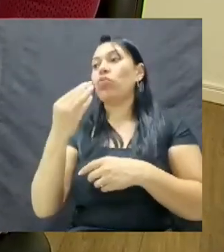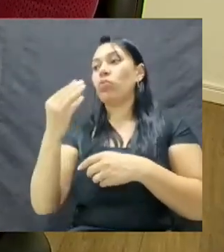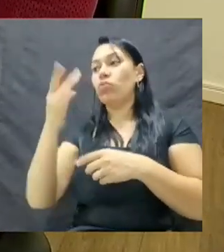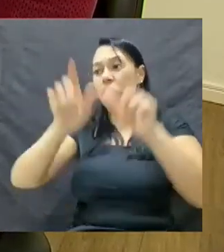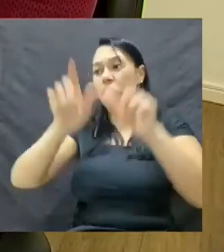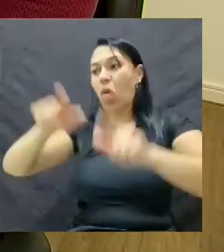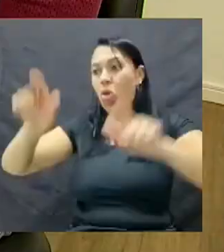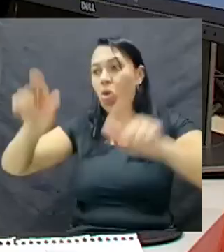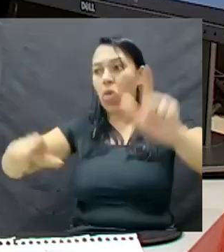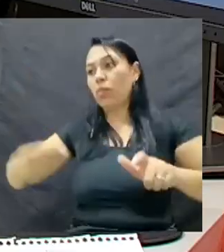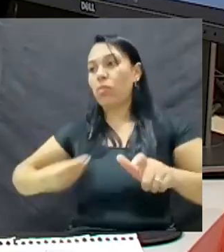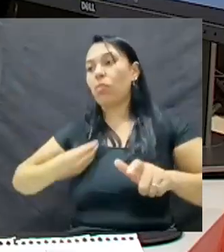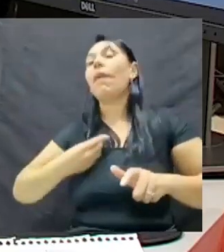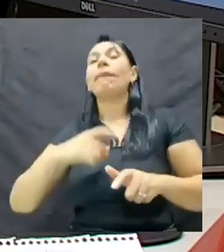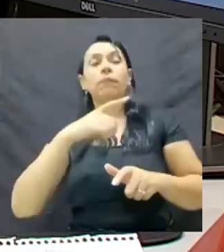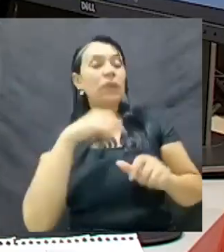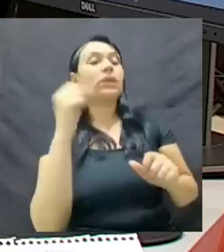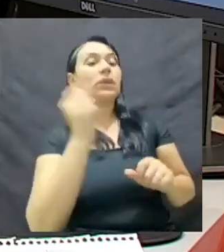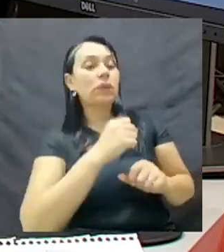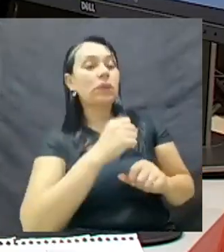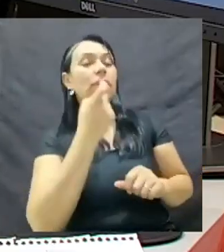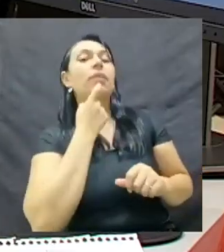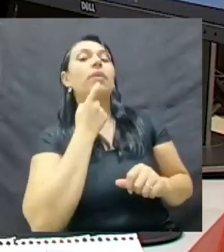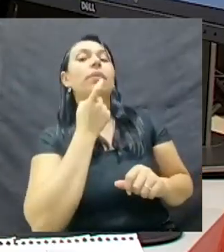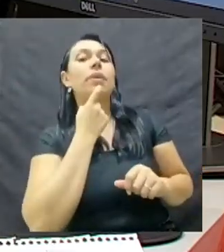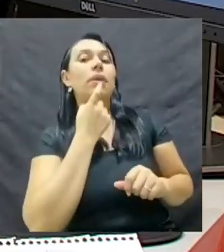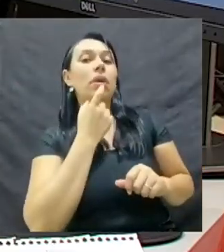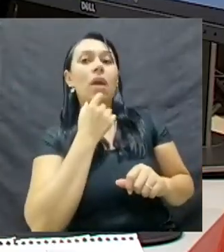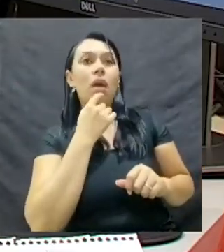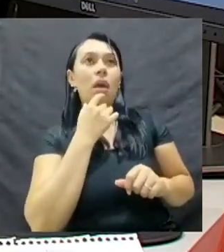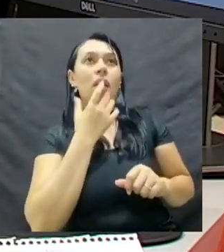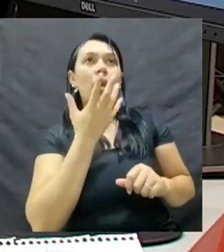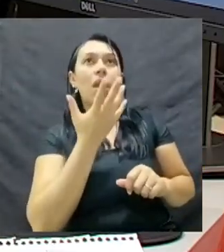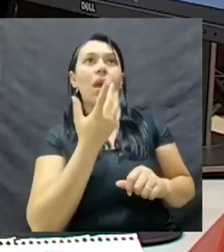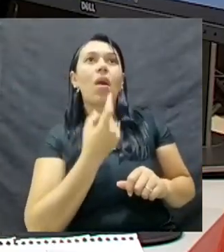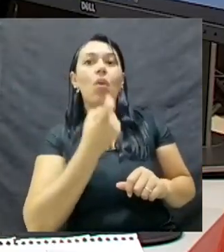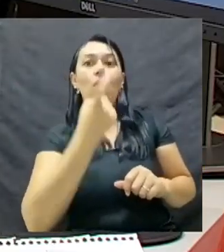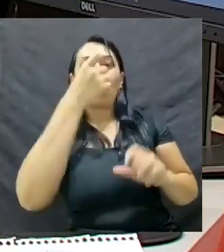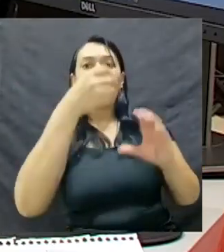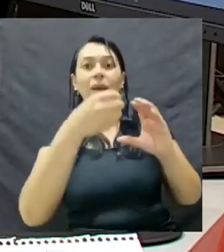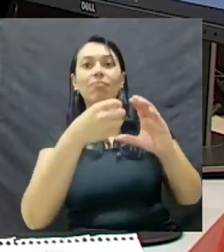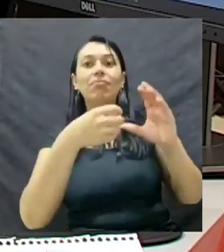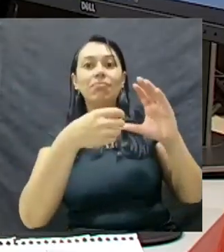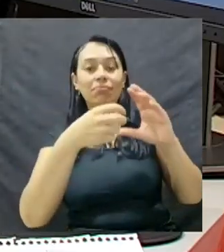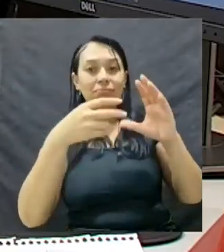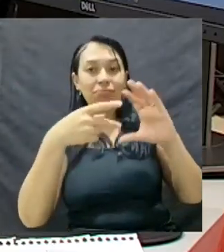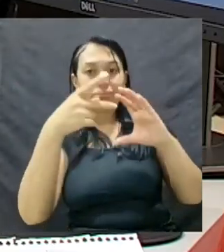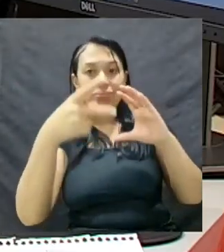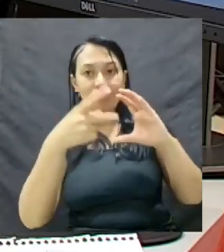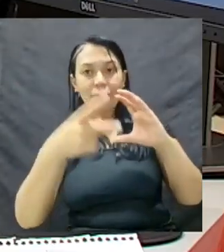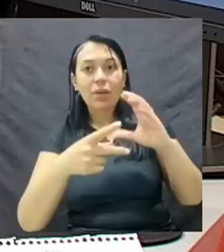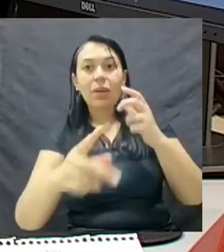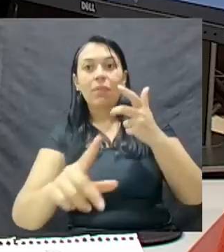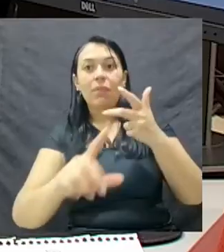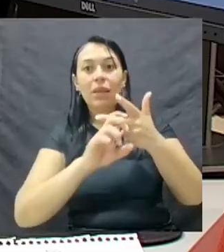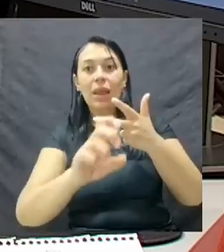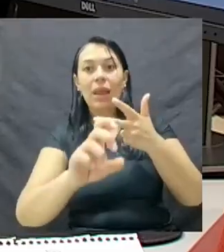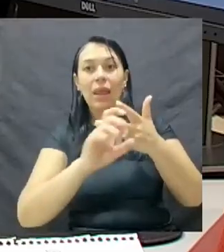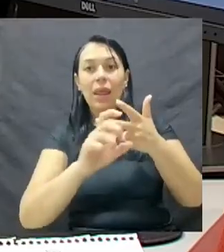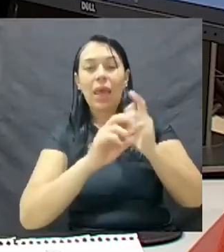Campinas, não raro, é a única Câmara Municipal, poder legislativo municipal, se representando em